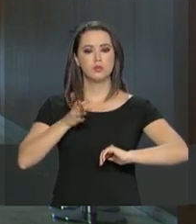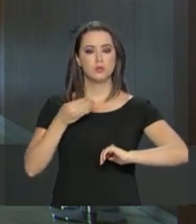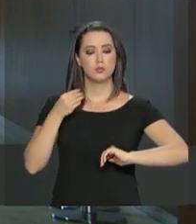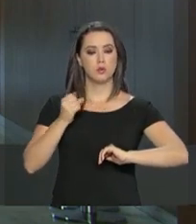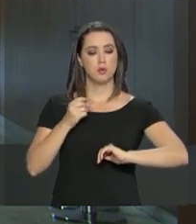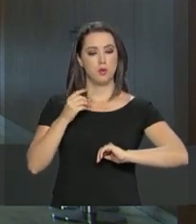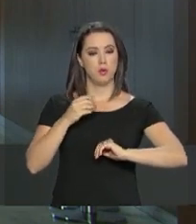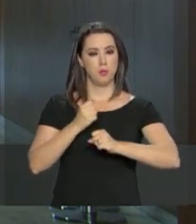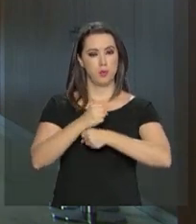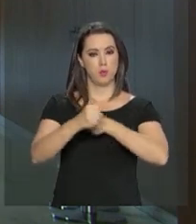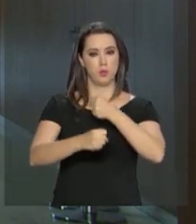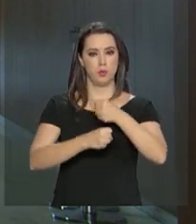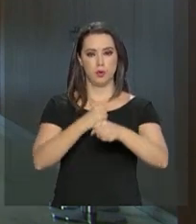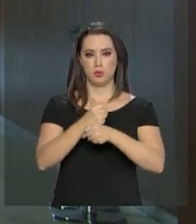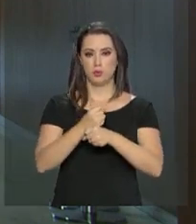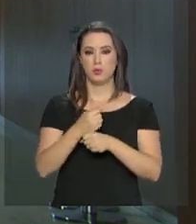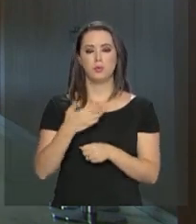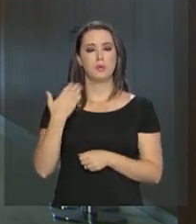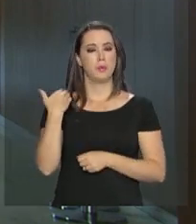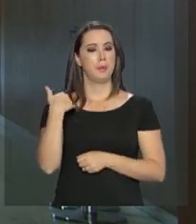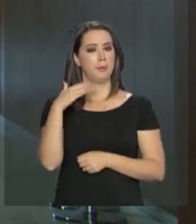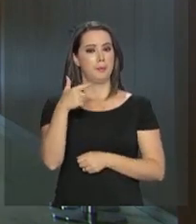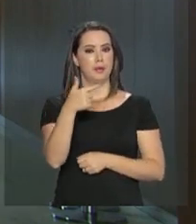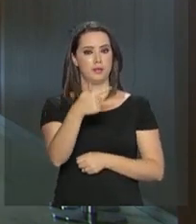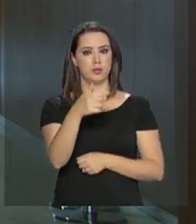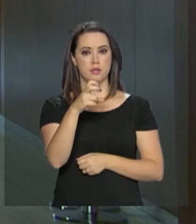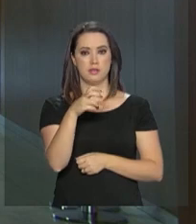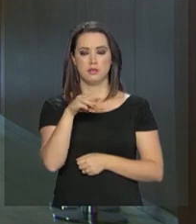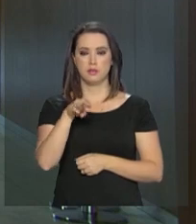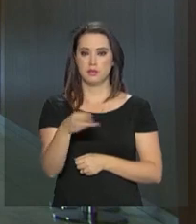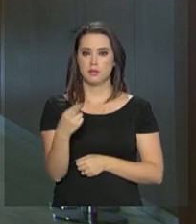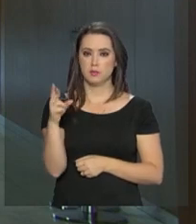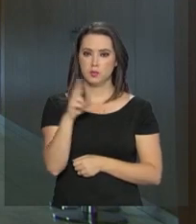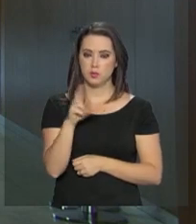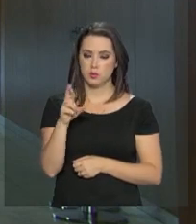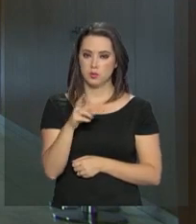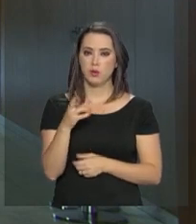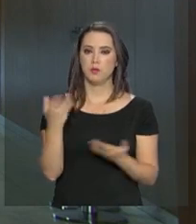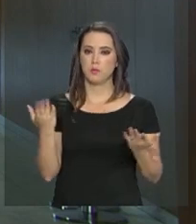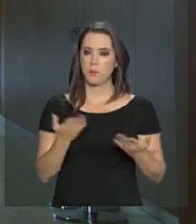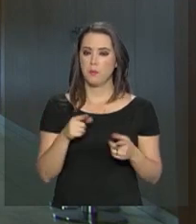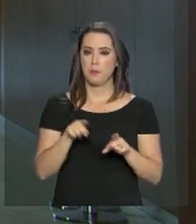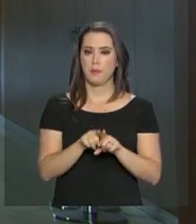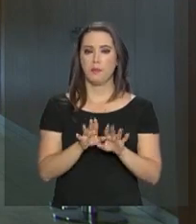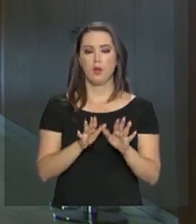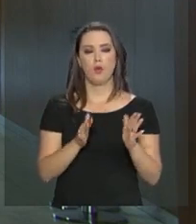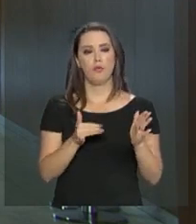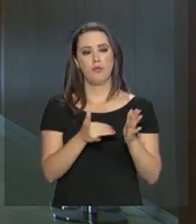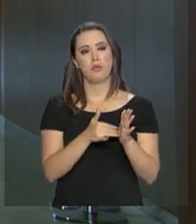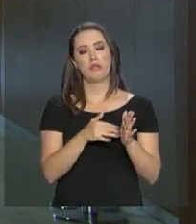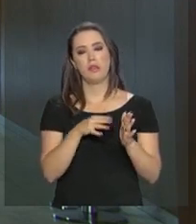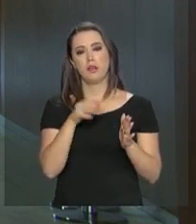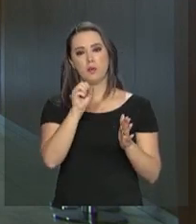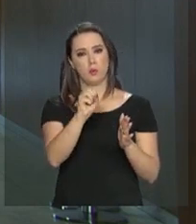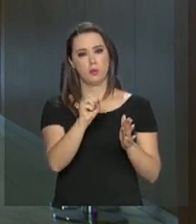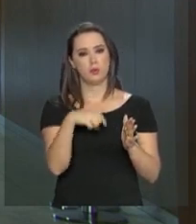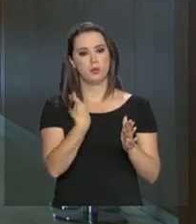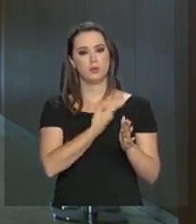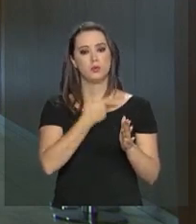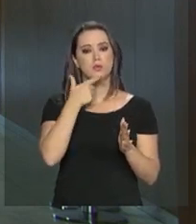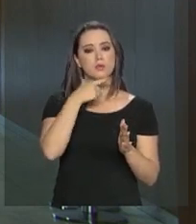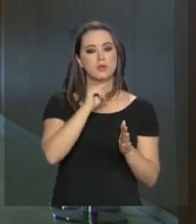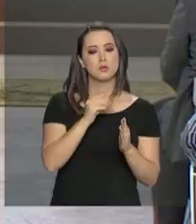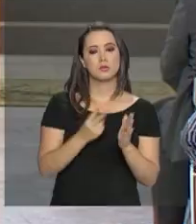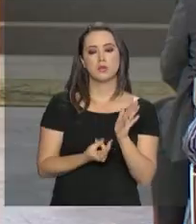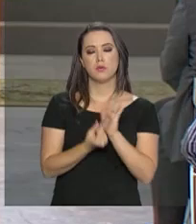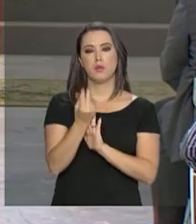o ano de 1966 e tenta e 5 milhões por enquanto o prazo termina dia 8 eu acredito que nós vamos chegar a valores